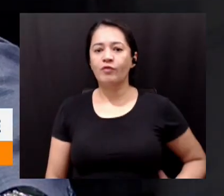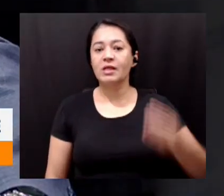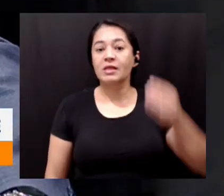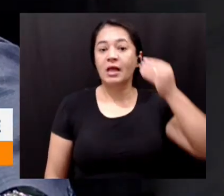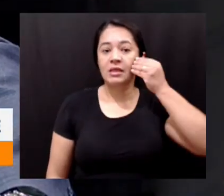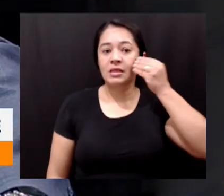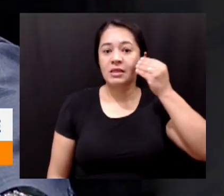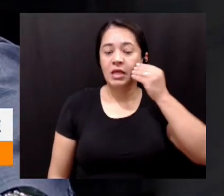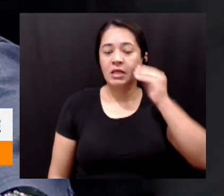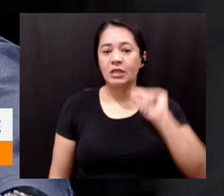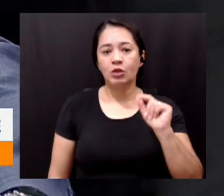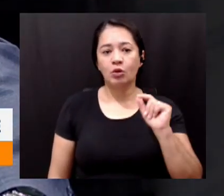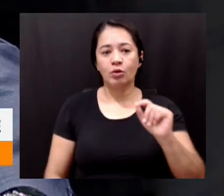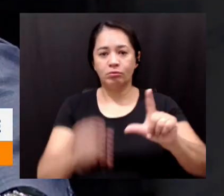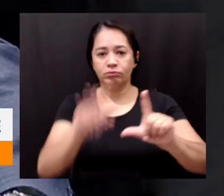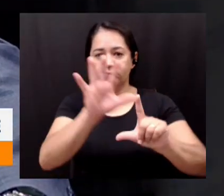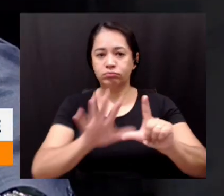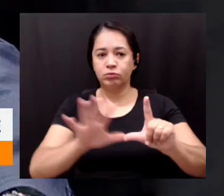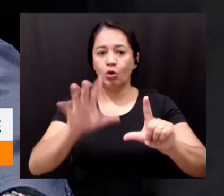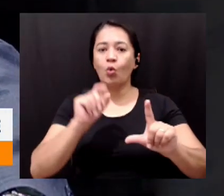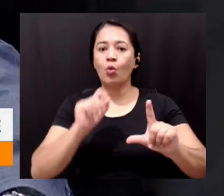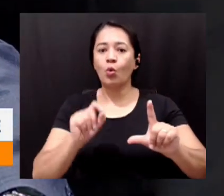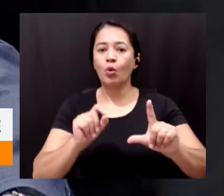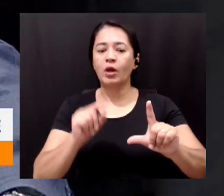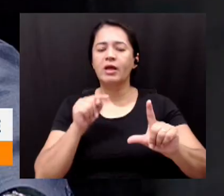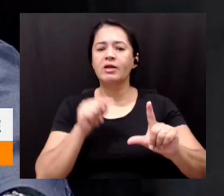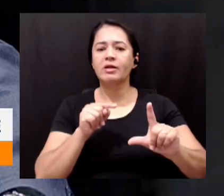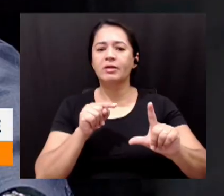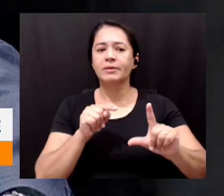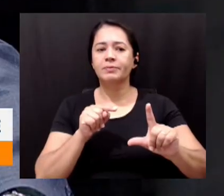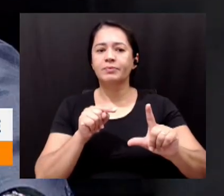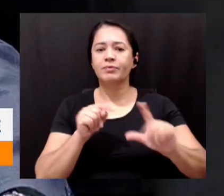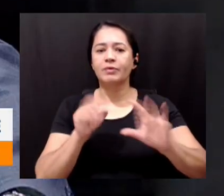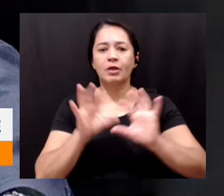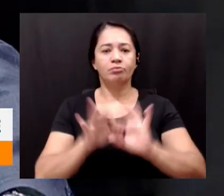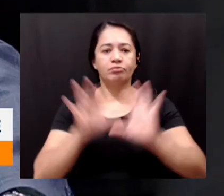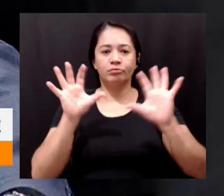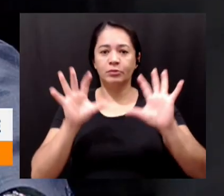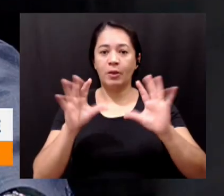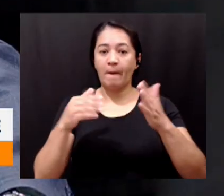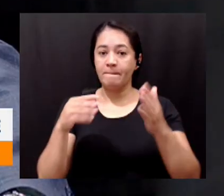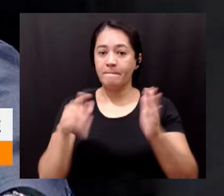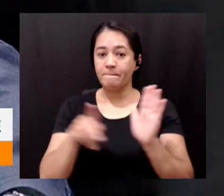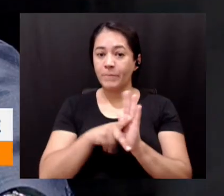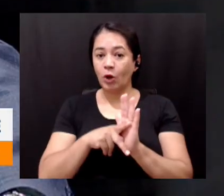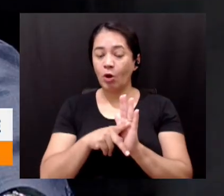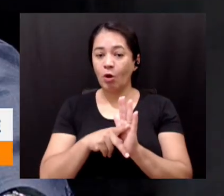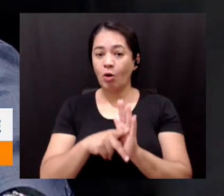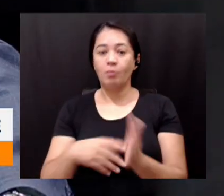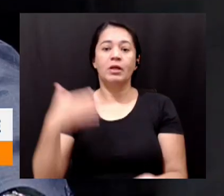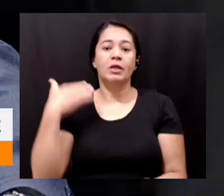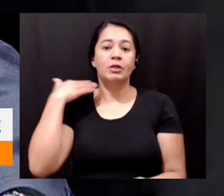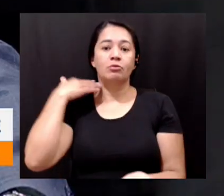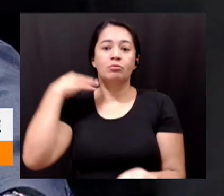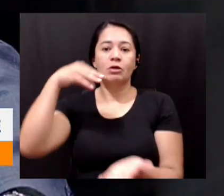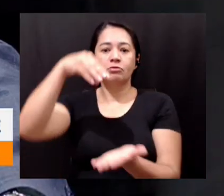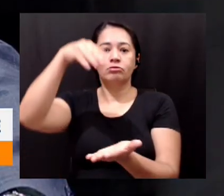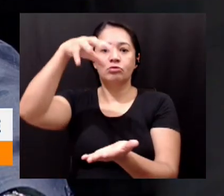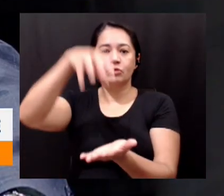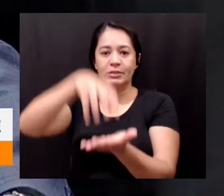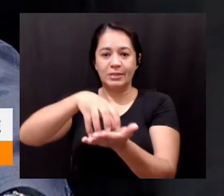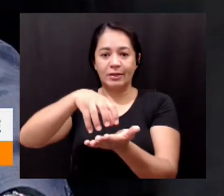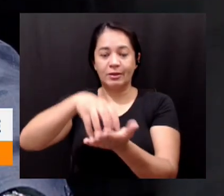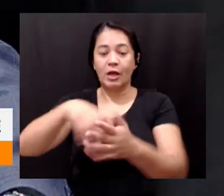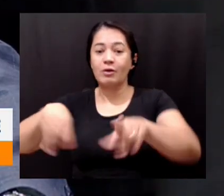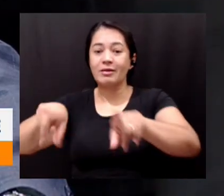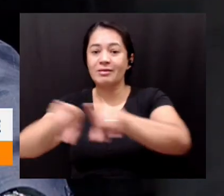plataformas, tendo que ter uma autorização do Banco Central, do Ministério da Fazenda para poder operar, e